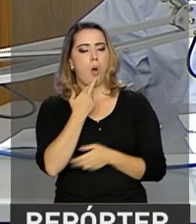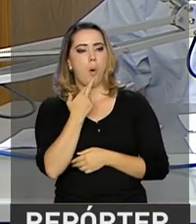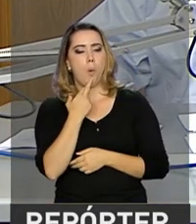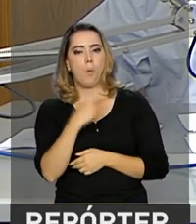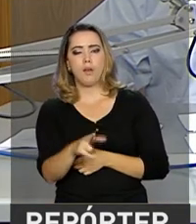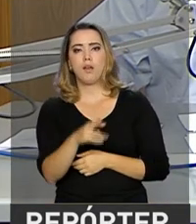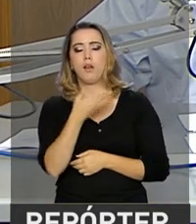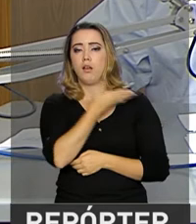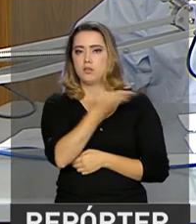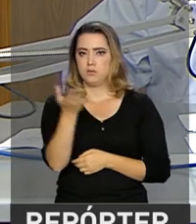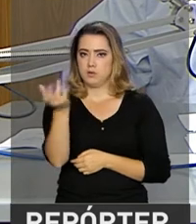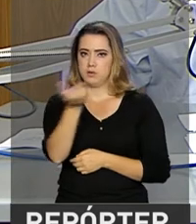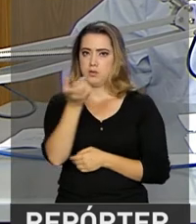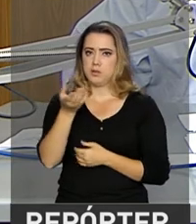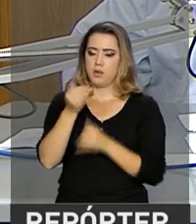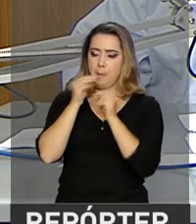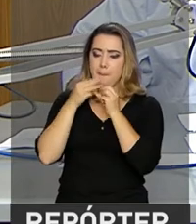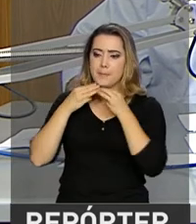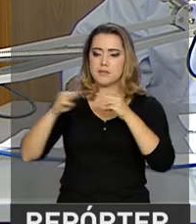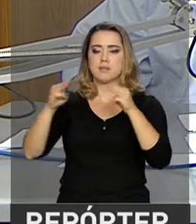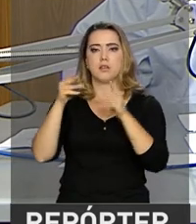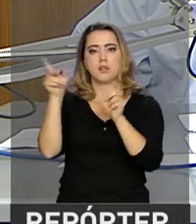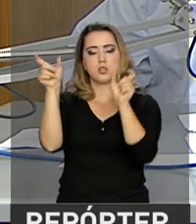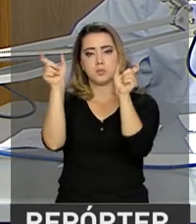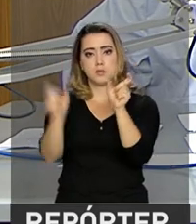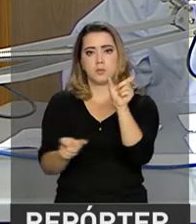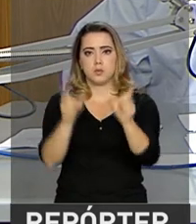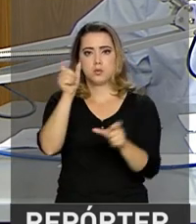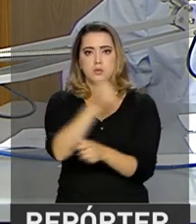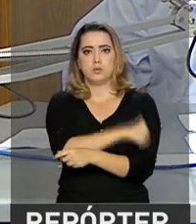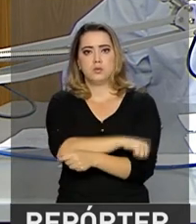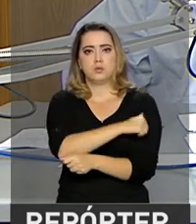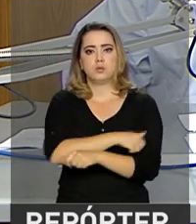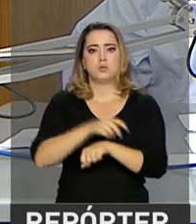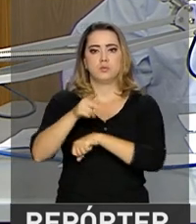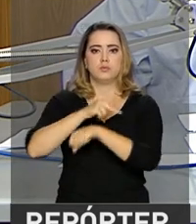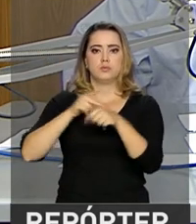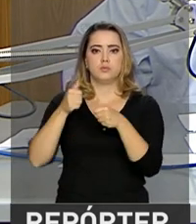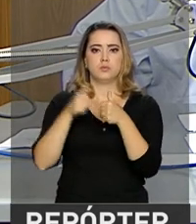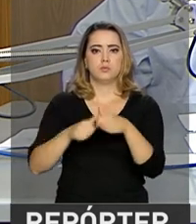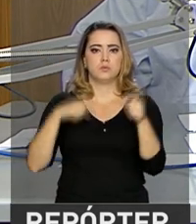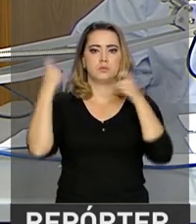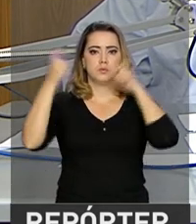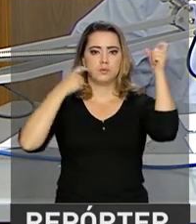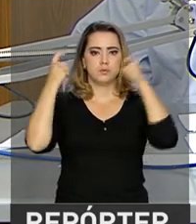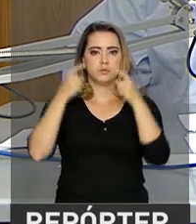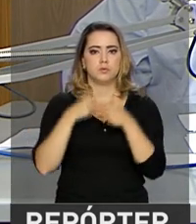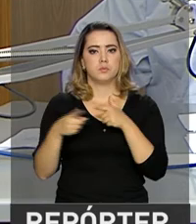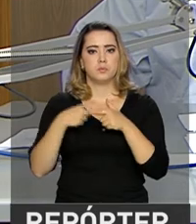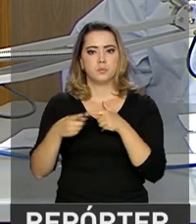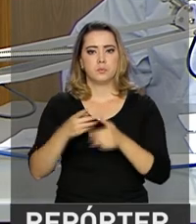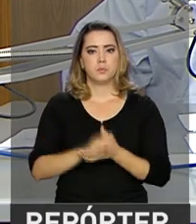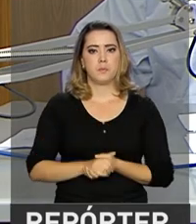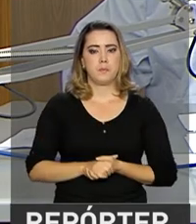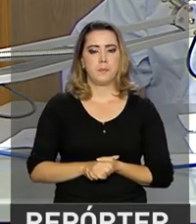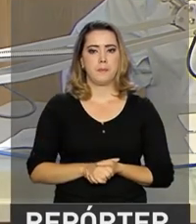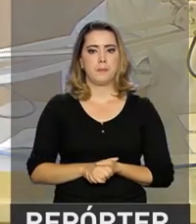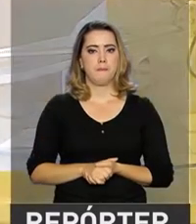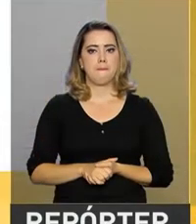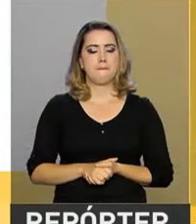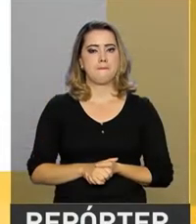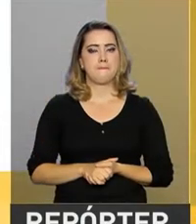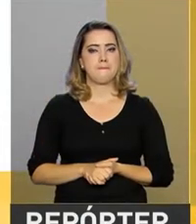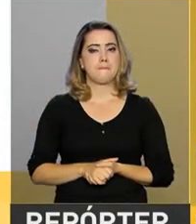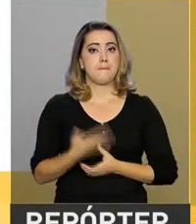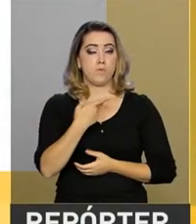senhor gostaria de deixar nesse momento para a população do Rio, para a população do país, que está preocupada com essa situação? Eu diria que